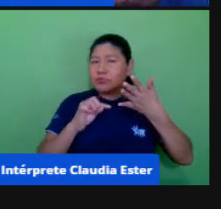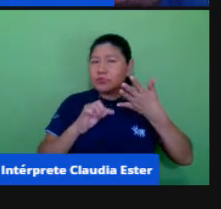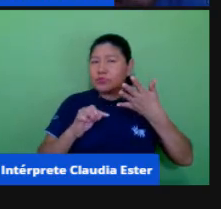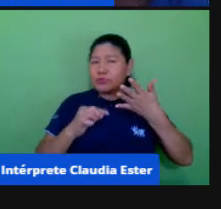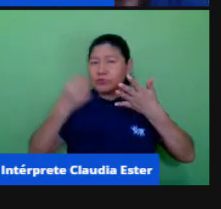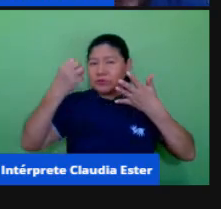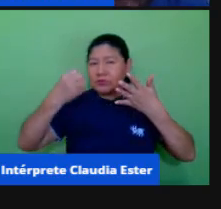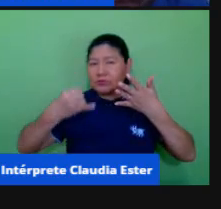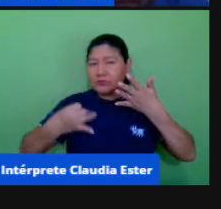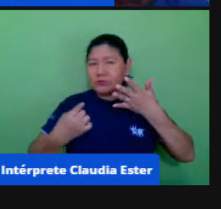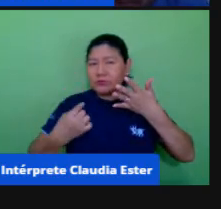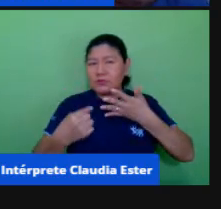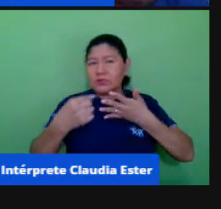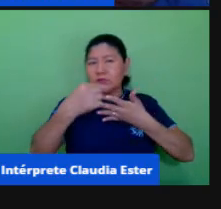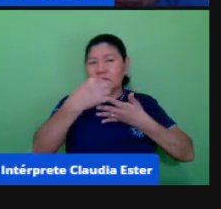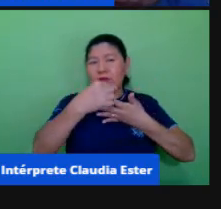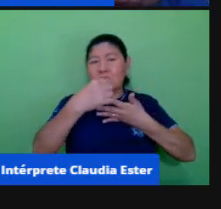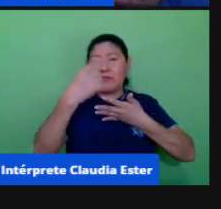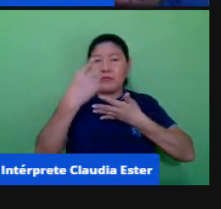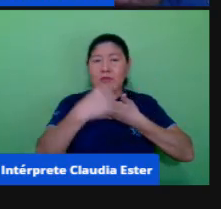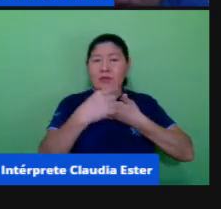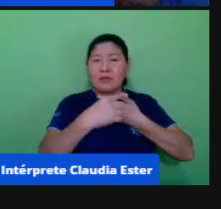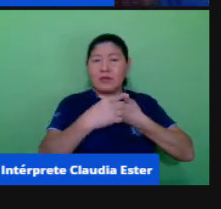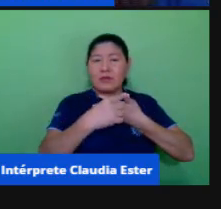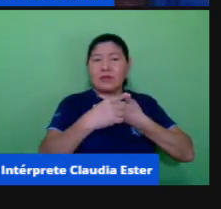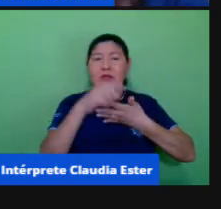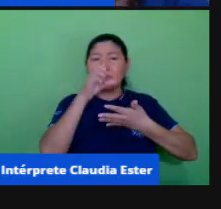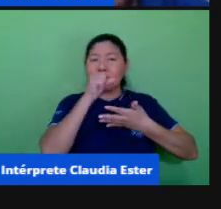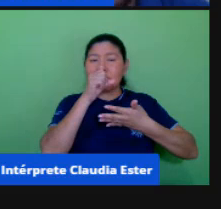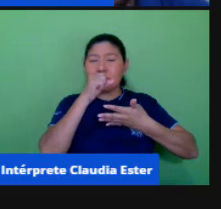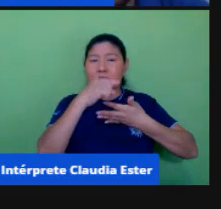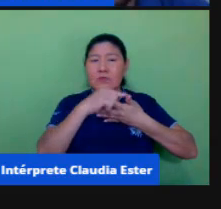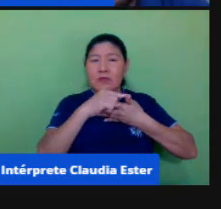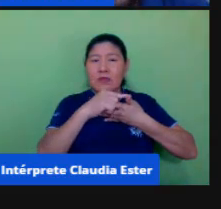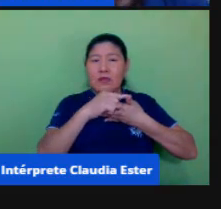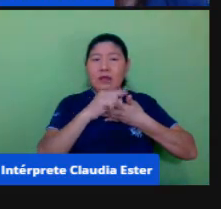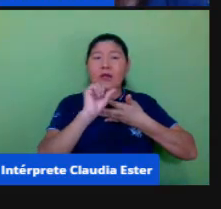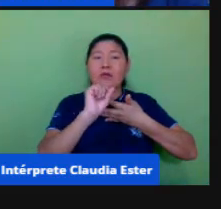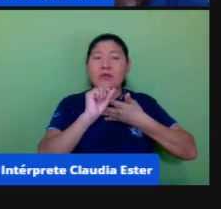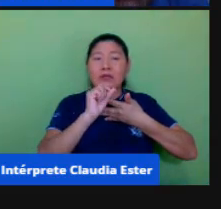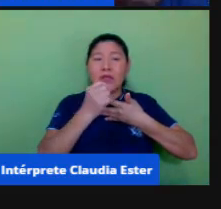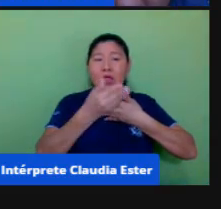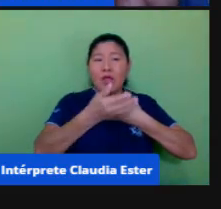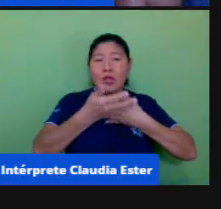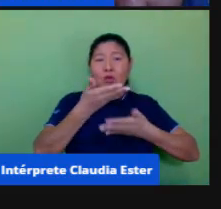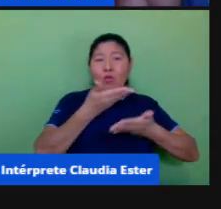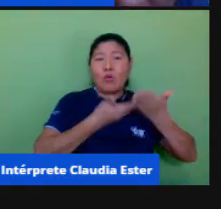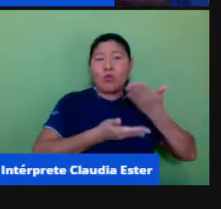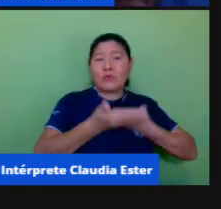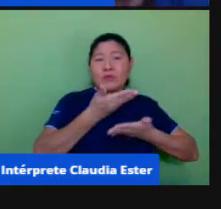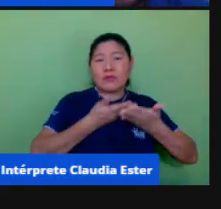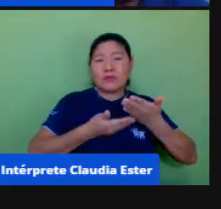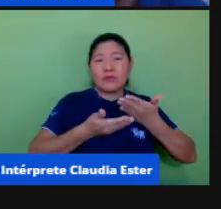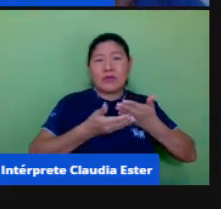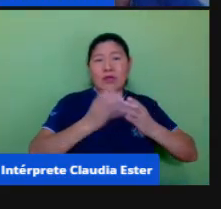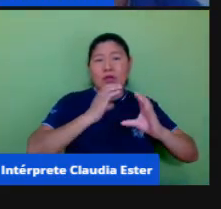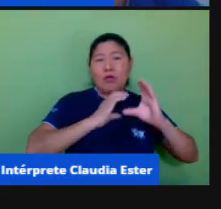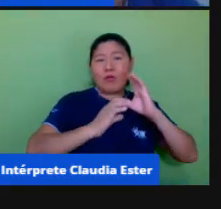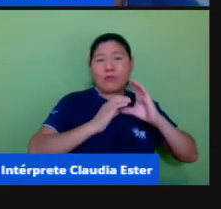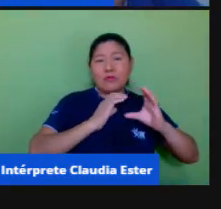verde, competências comunicativas, e o roxo, competências